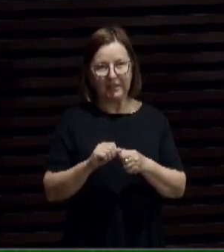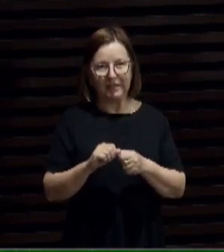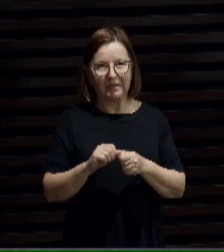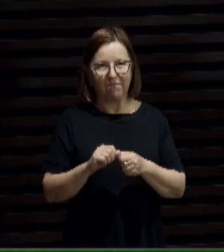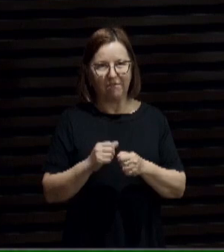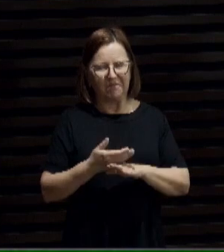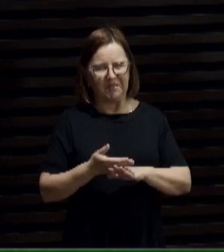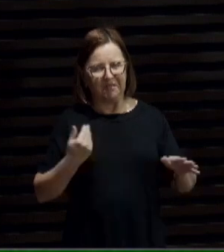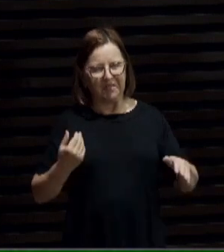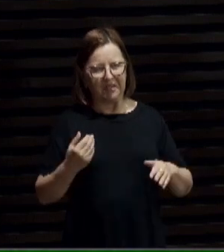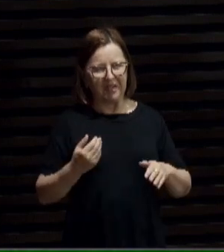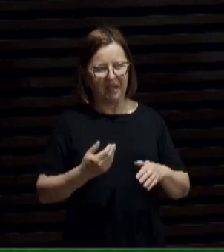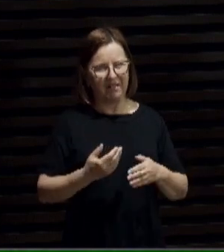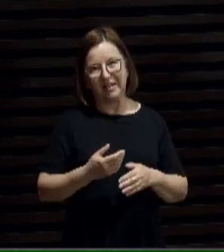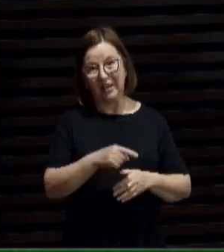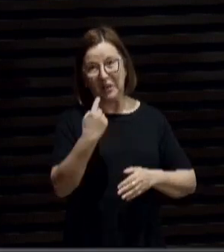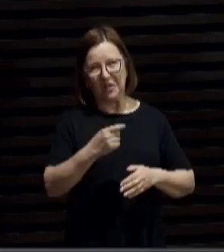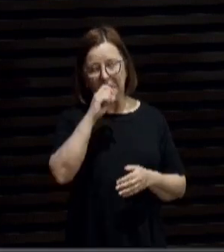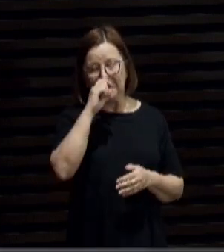de modo nenhum eu te trairei.